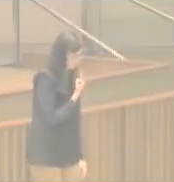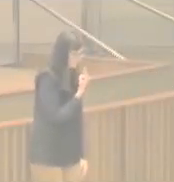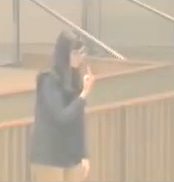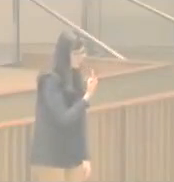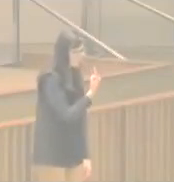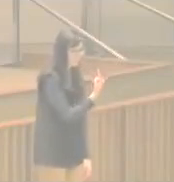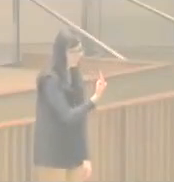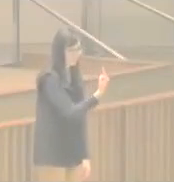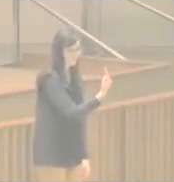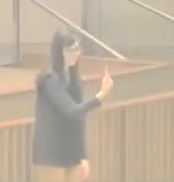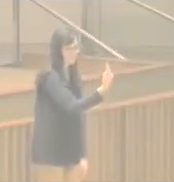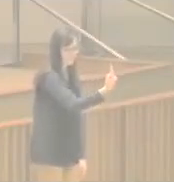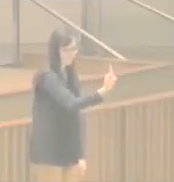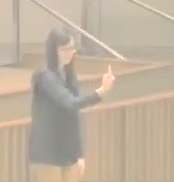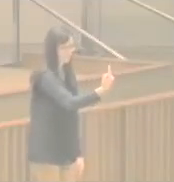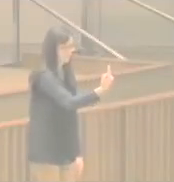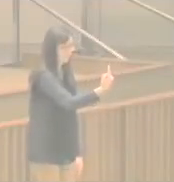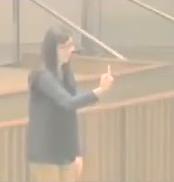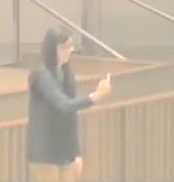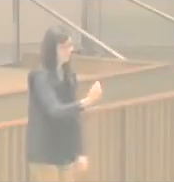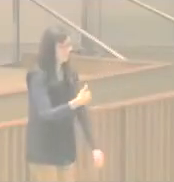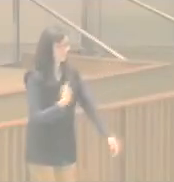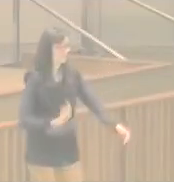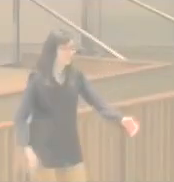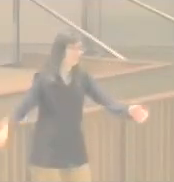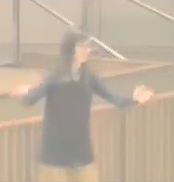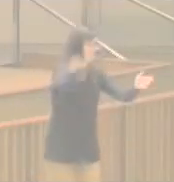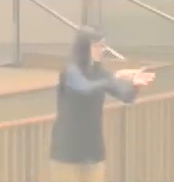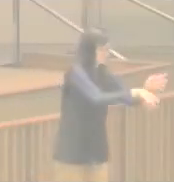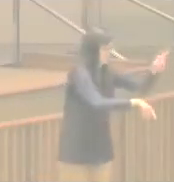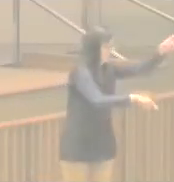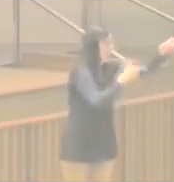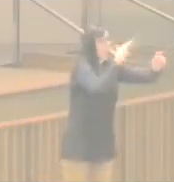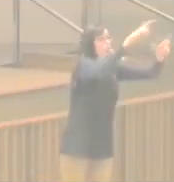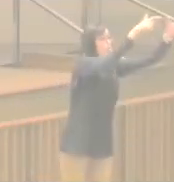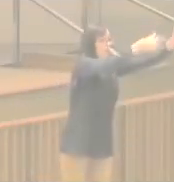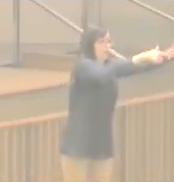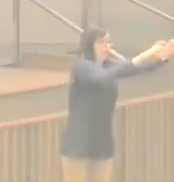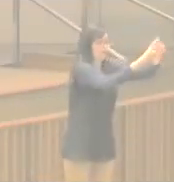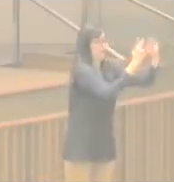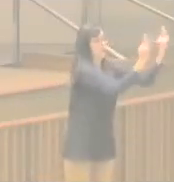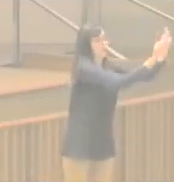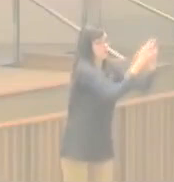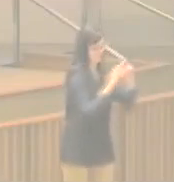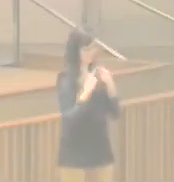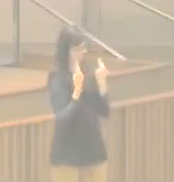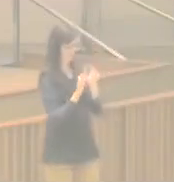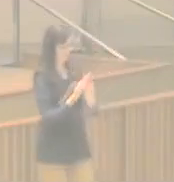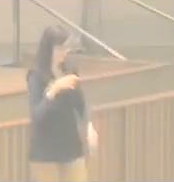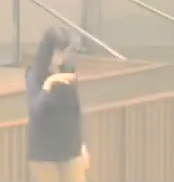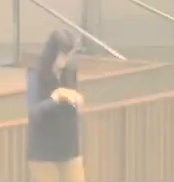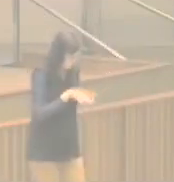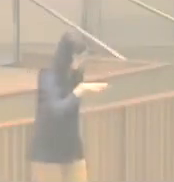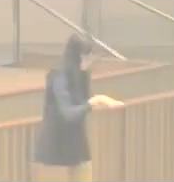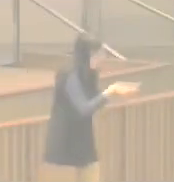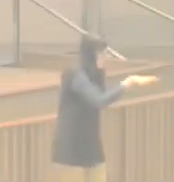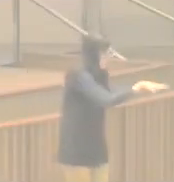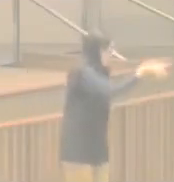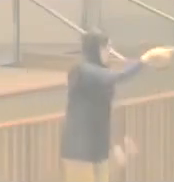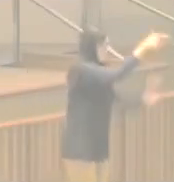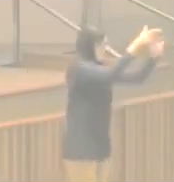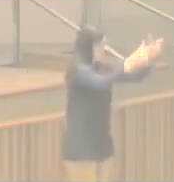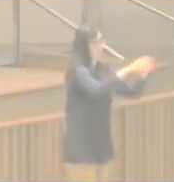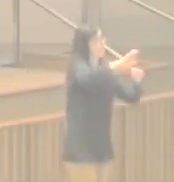Chegou lá no palácio, numa dos locais onde o reino da Síria dominava, que